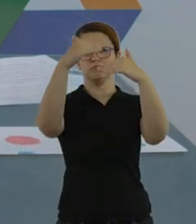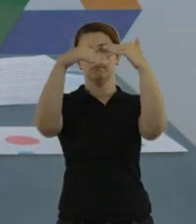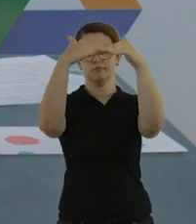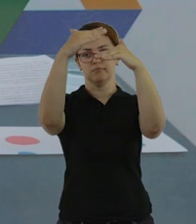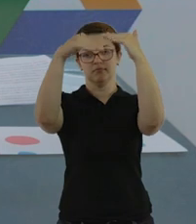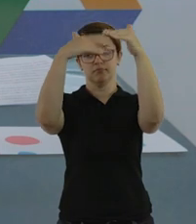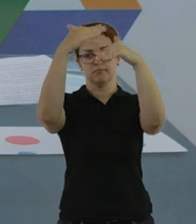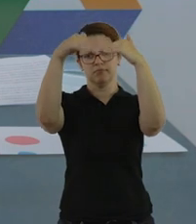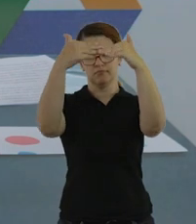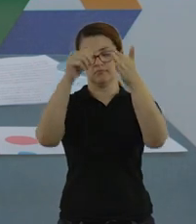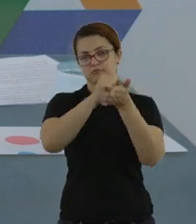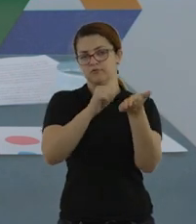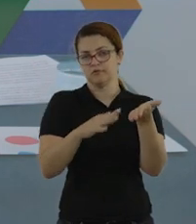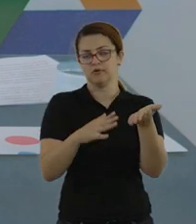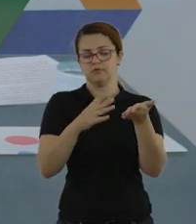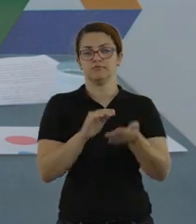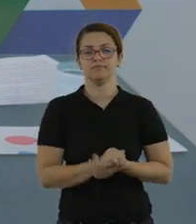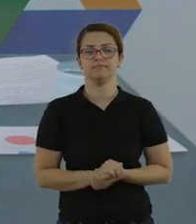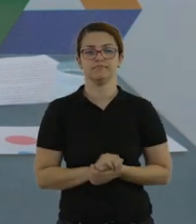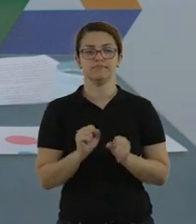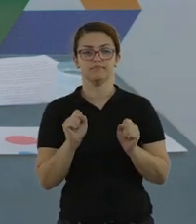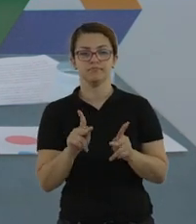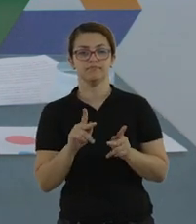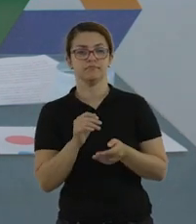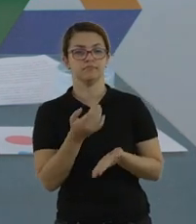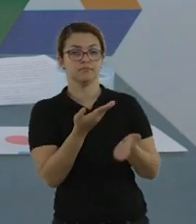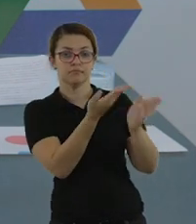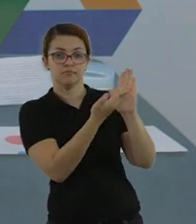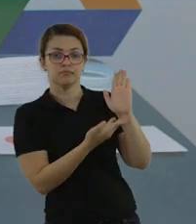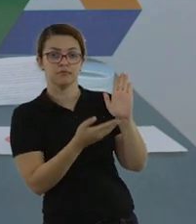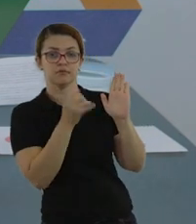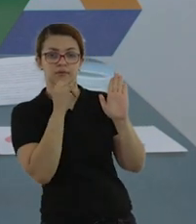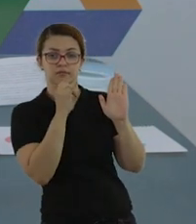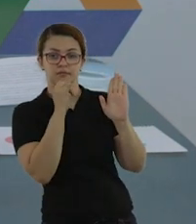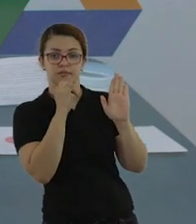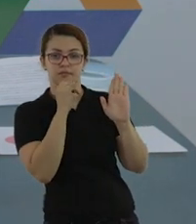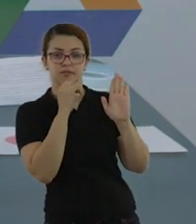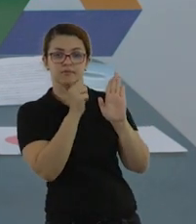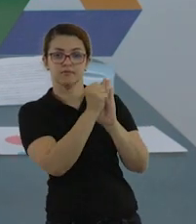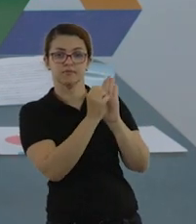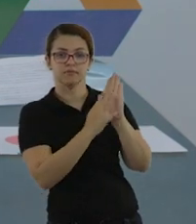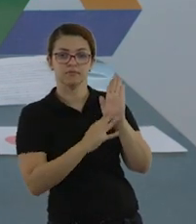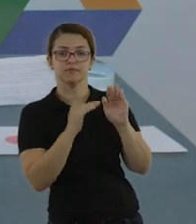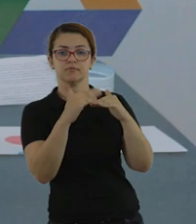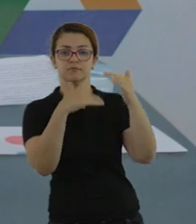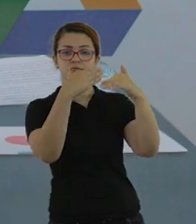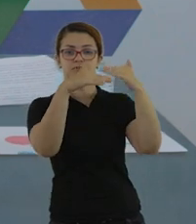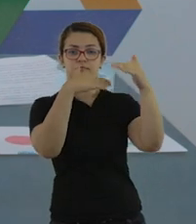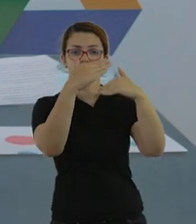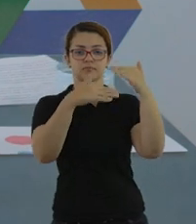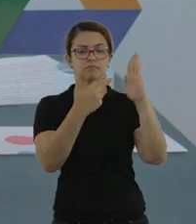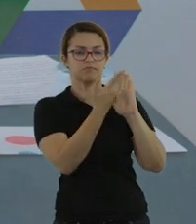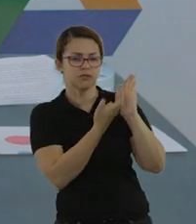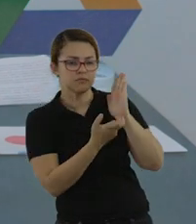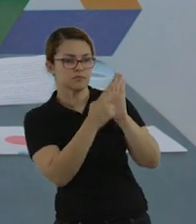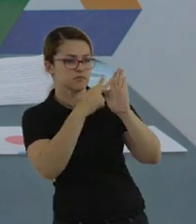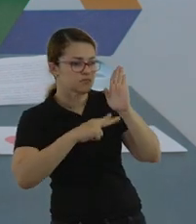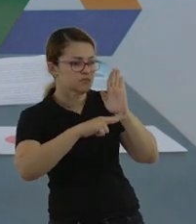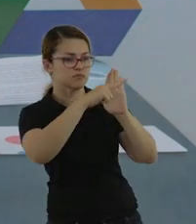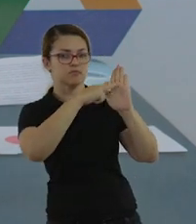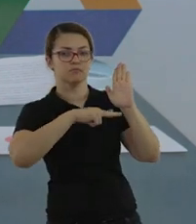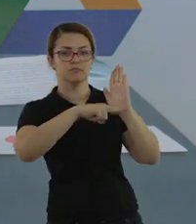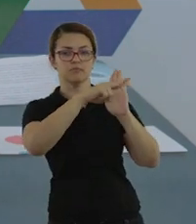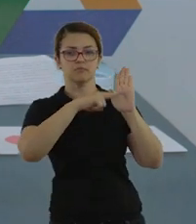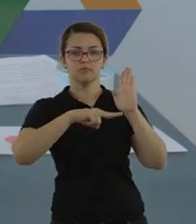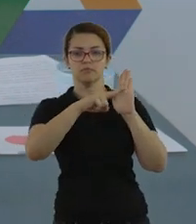criança realizar a atividade, ok? Aqui, por exemplo, nessa atividade, as habilidades a serem desenvolvidas são percepção visual, leitura